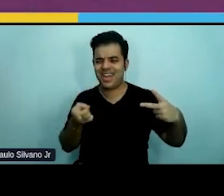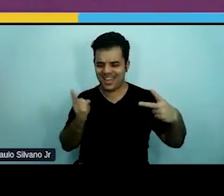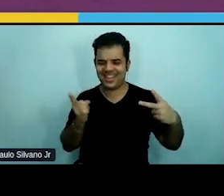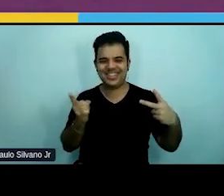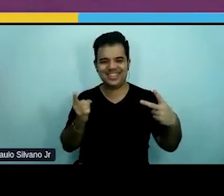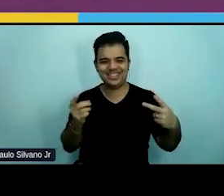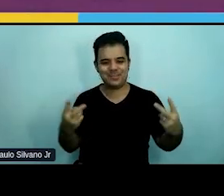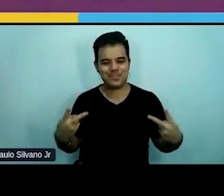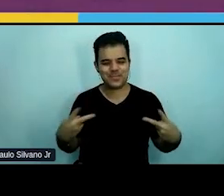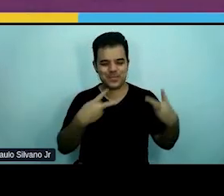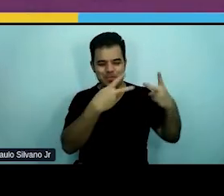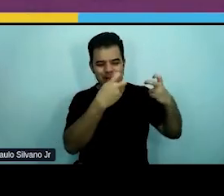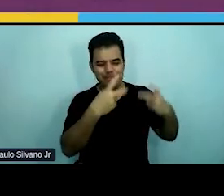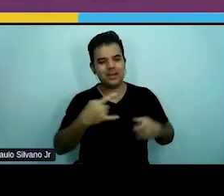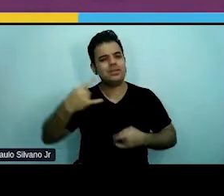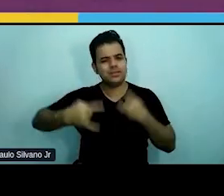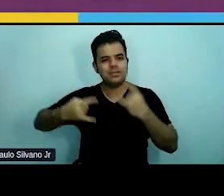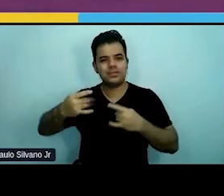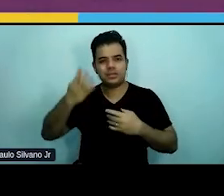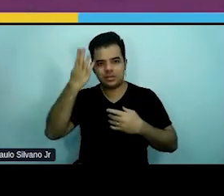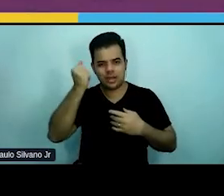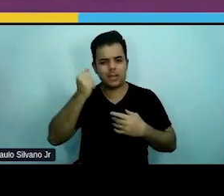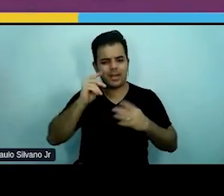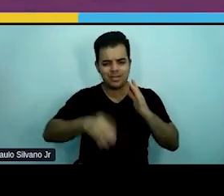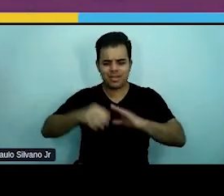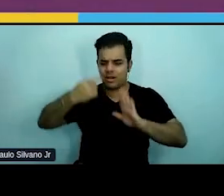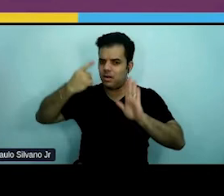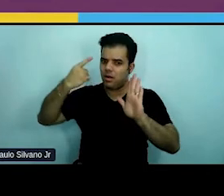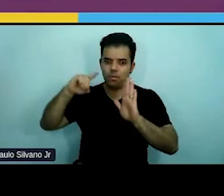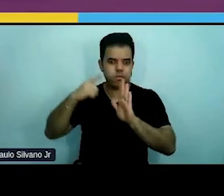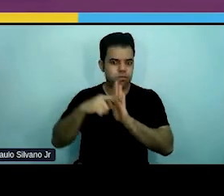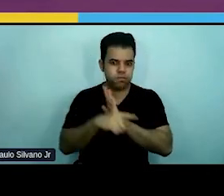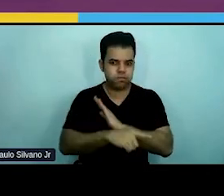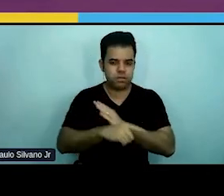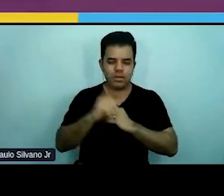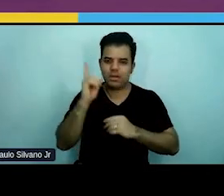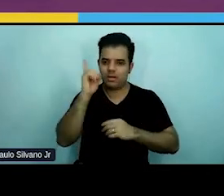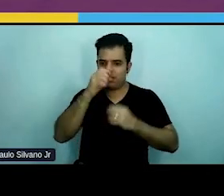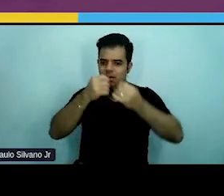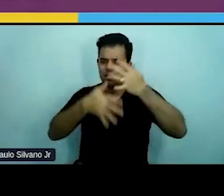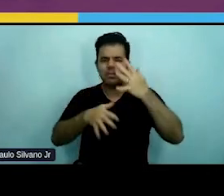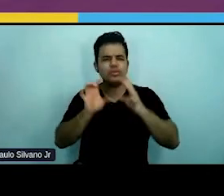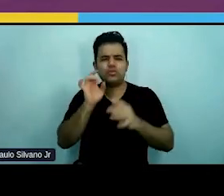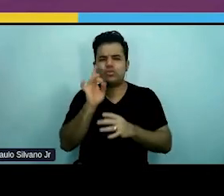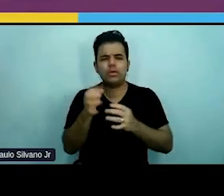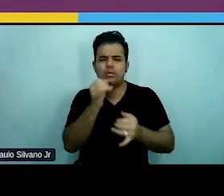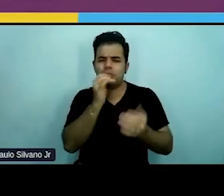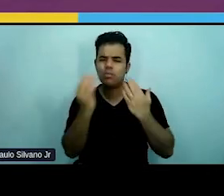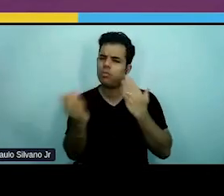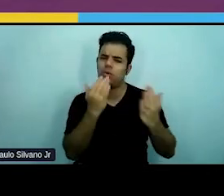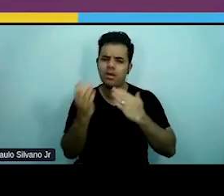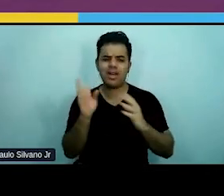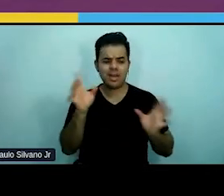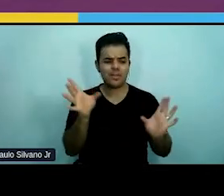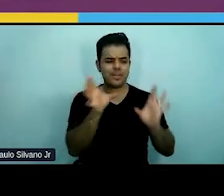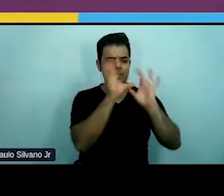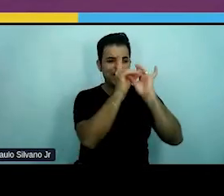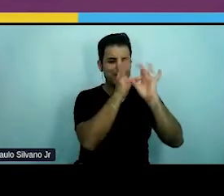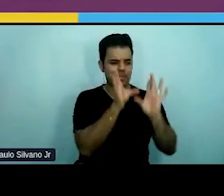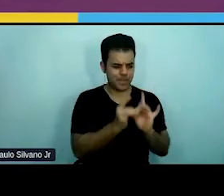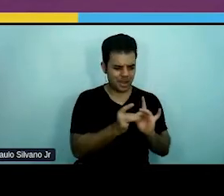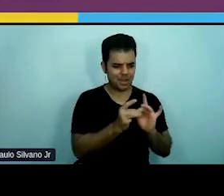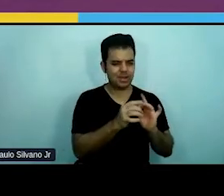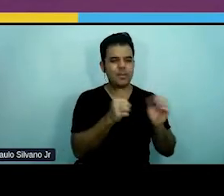certo? É claro que, obviamente, o processo é muito mais complexo que isso, tá? Mas, de maneira geral, essa associação das